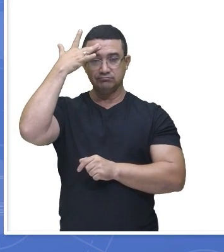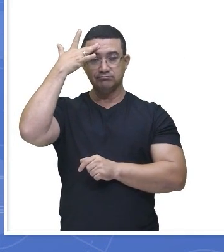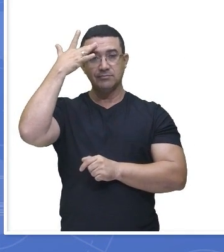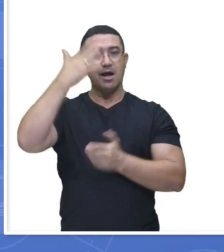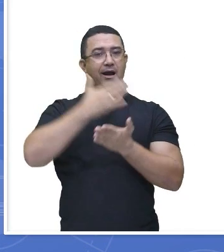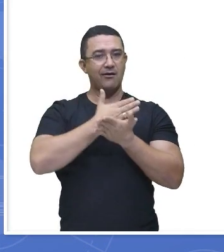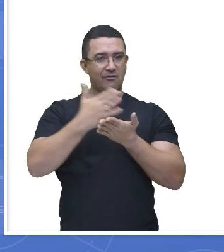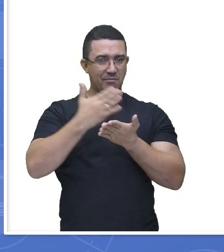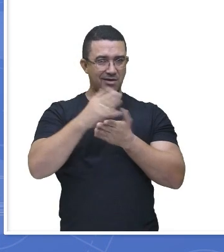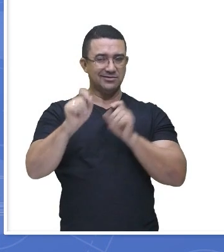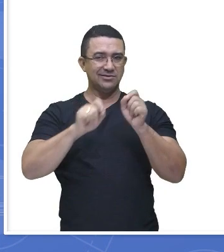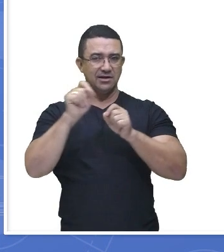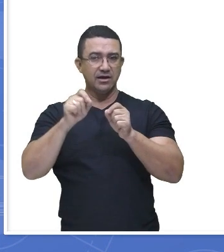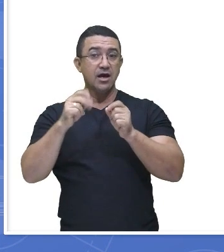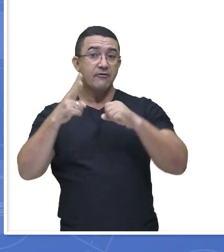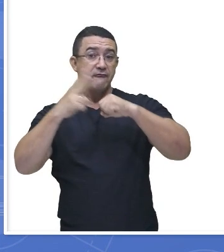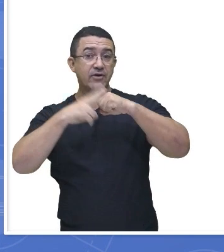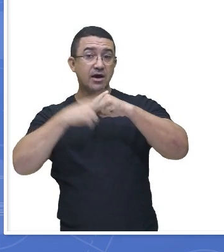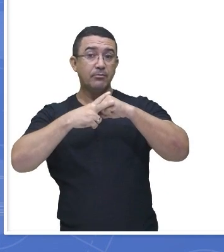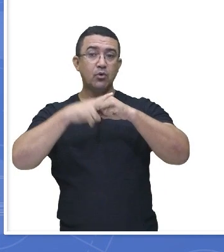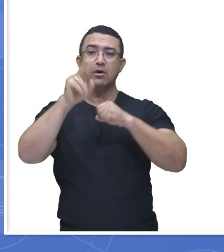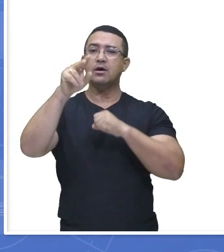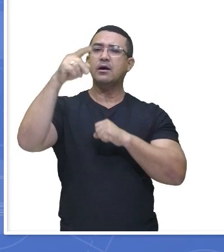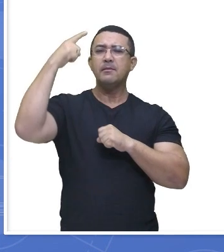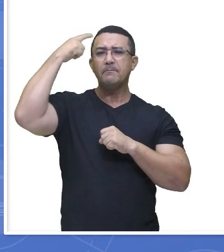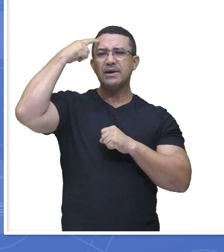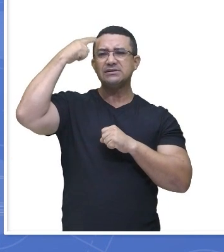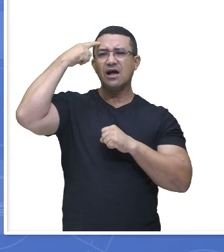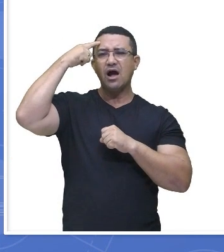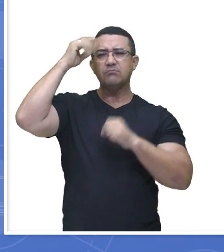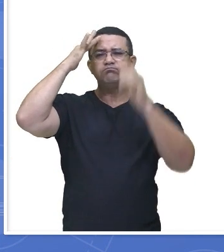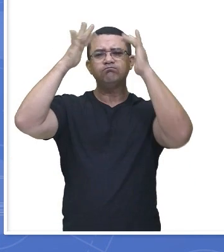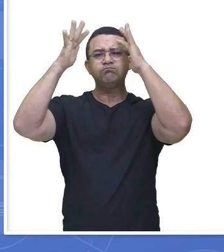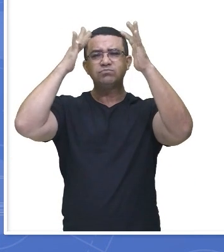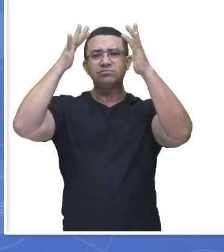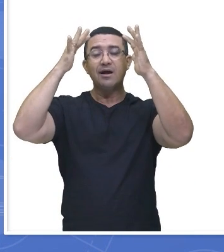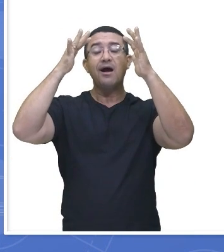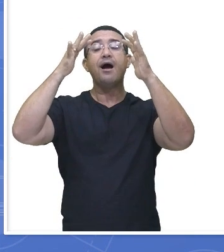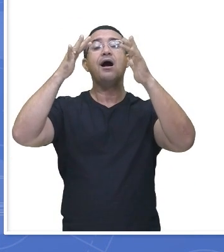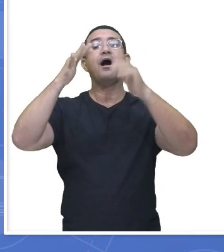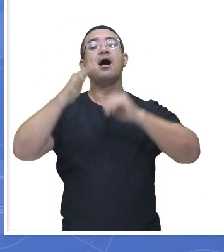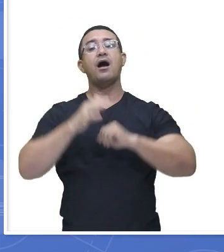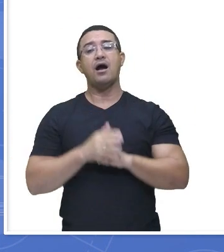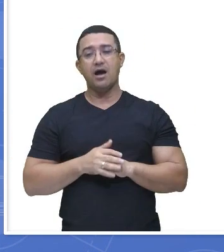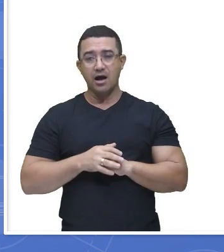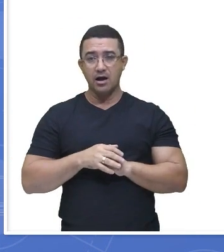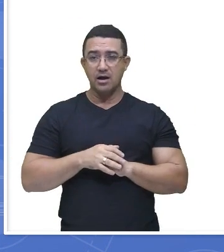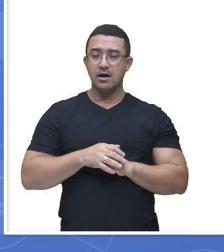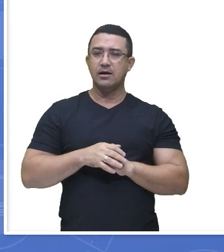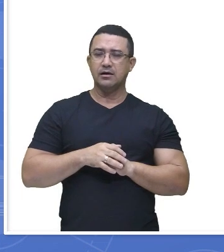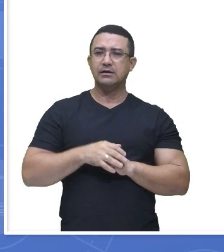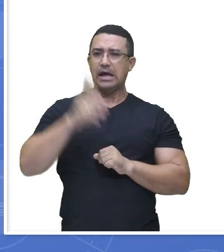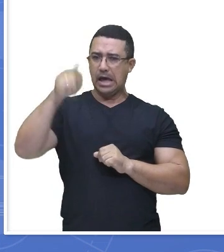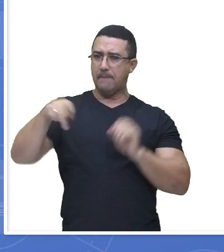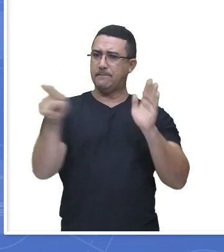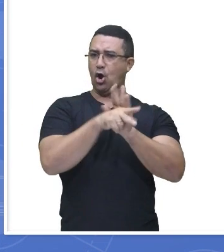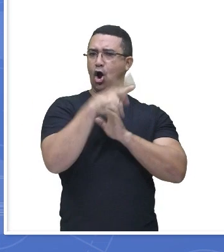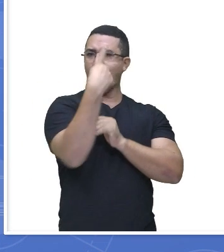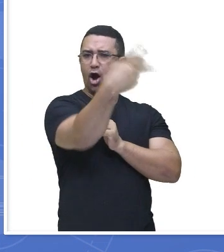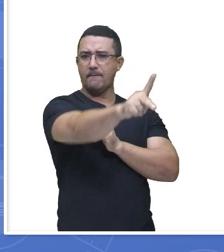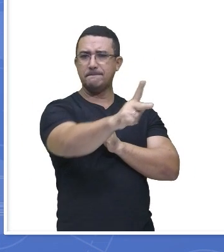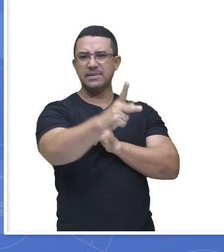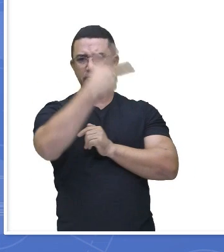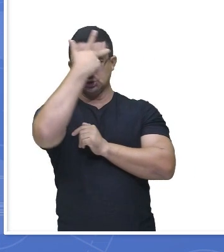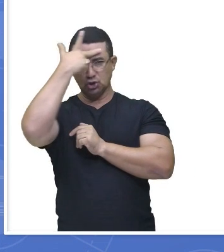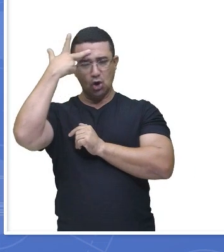aqui a frase, né? Com o verbo pensar, já dá uma ideia, uma intuição aqui do pensamento próprio da pessoa,